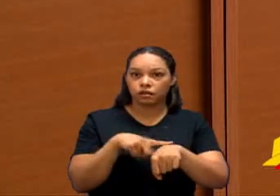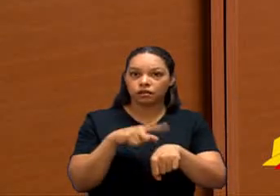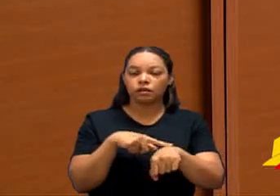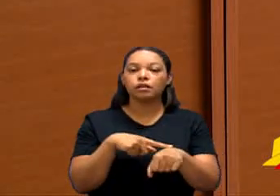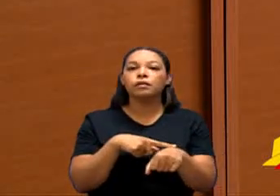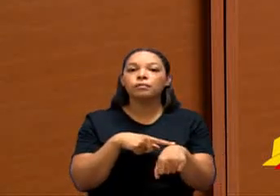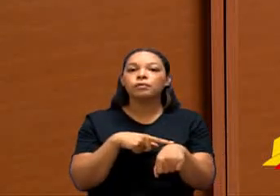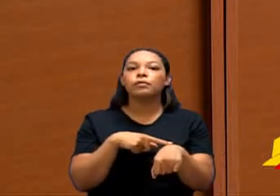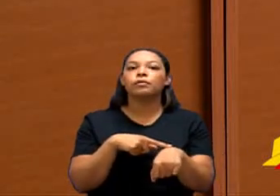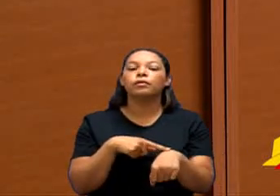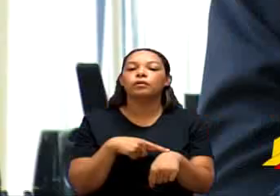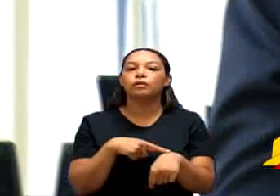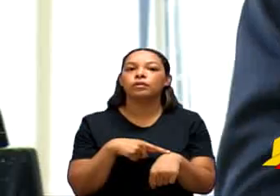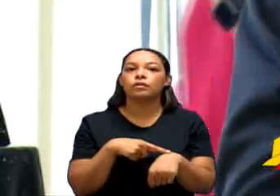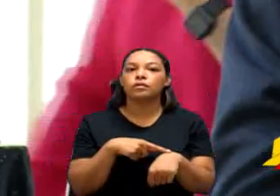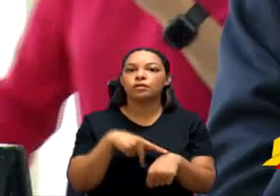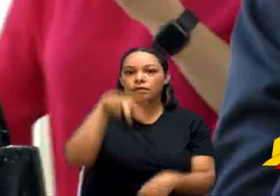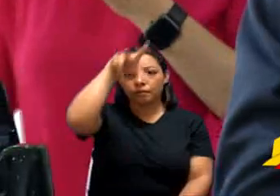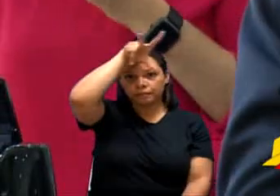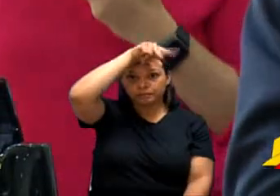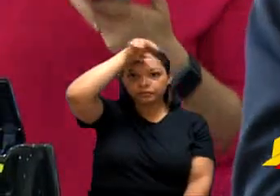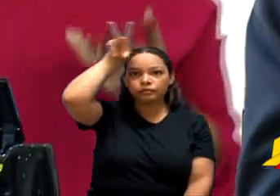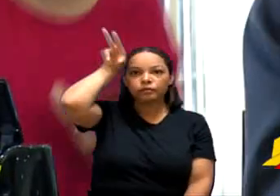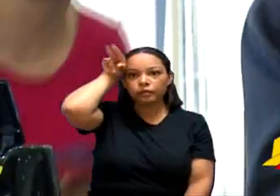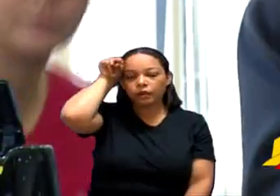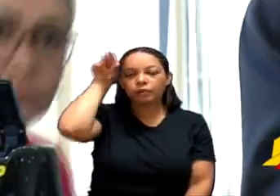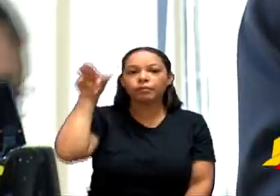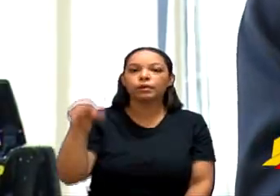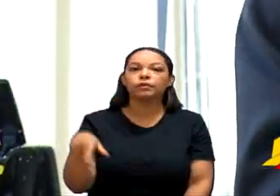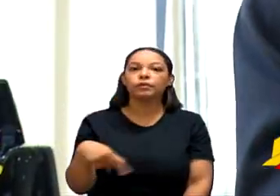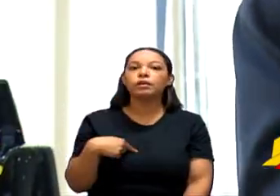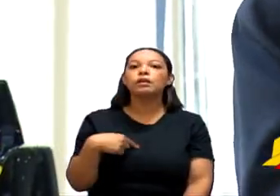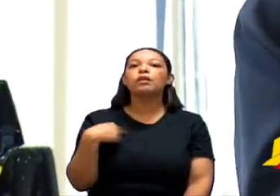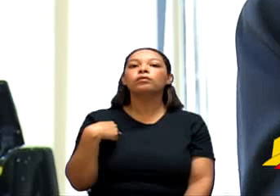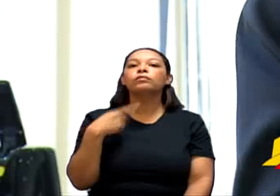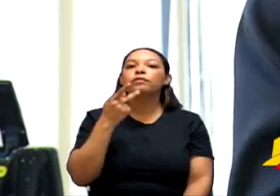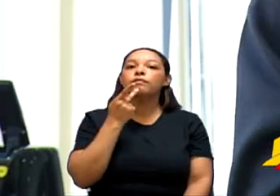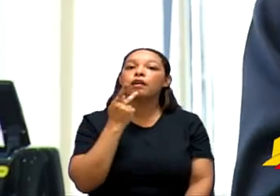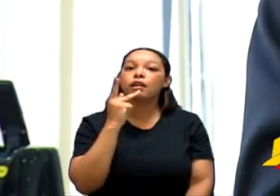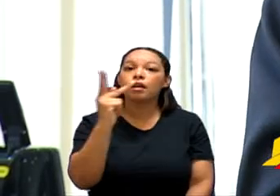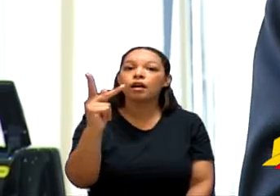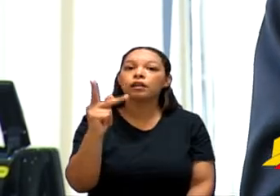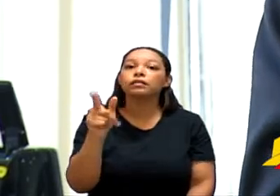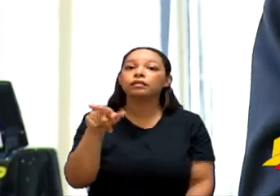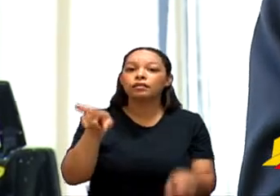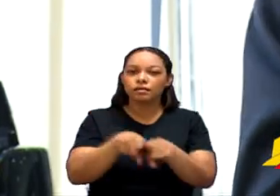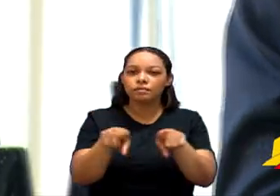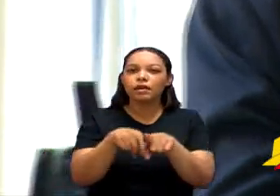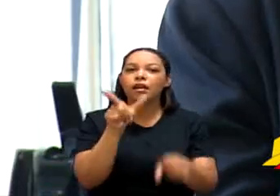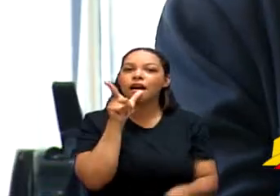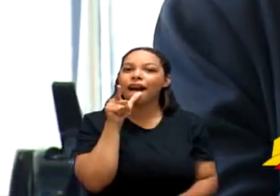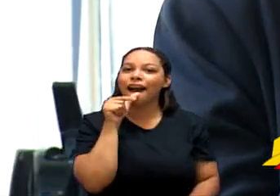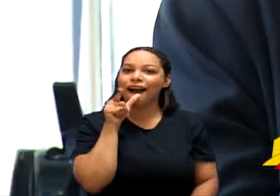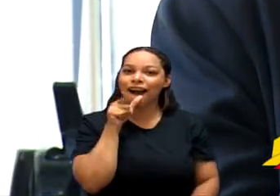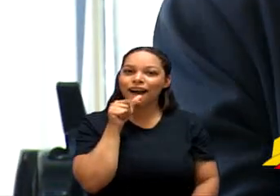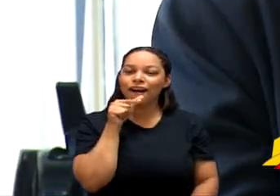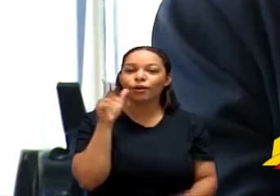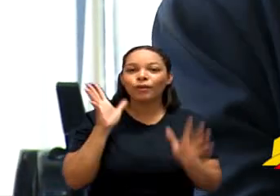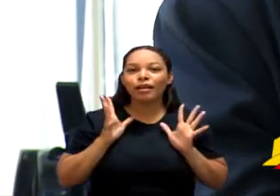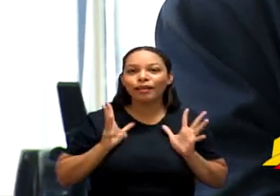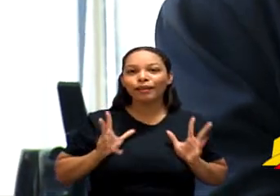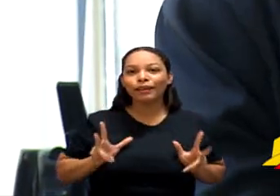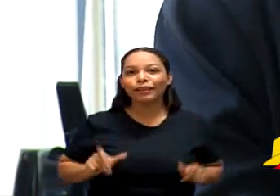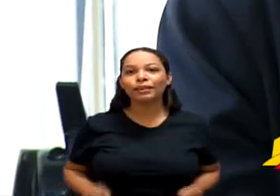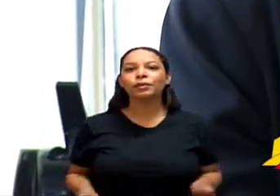em relação à prefeitura, gostaria de questionar o prefeito em relação à água da cidade, à água potável. Nós